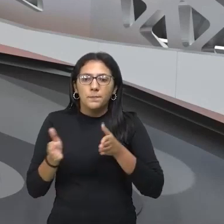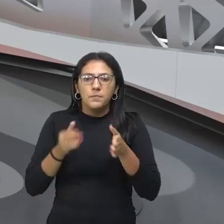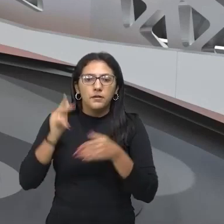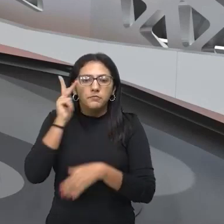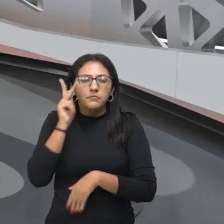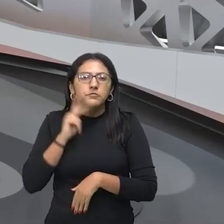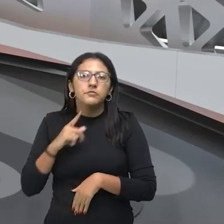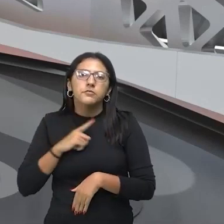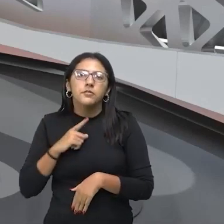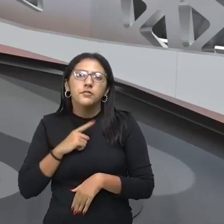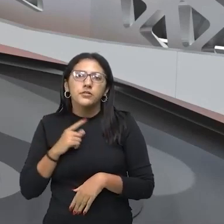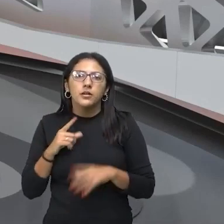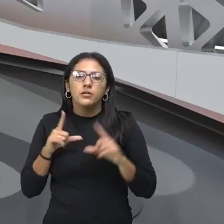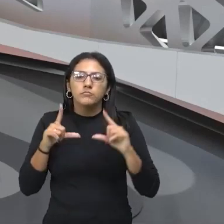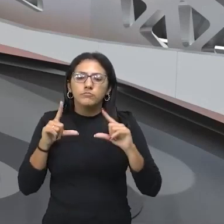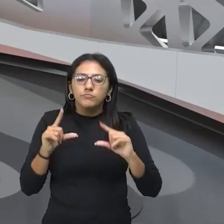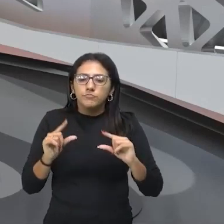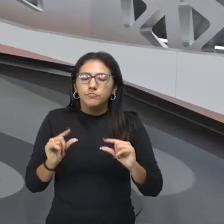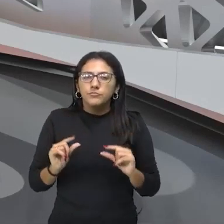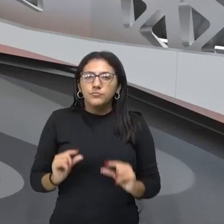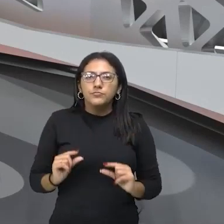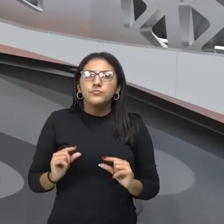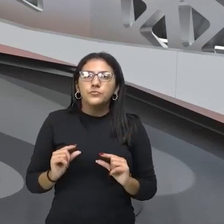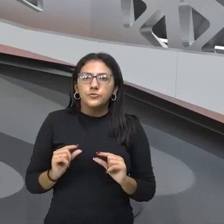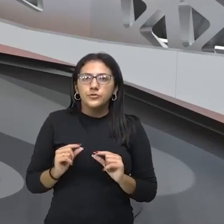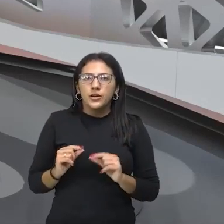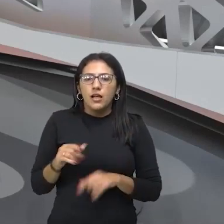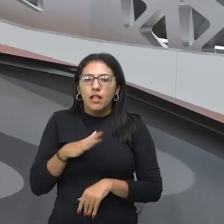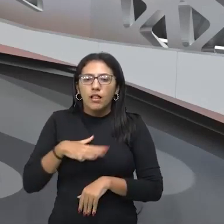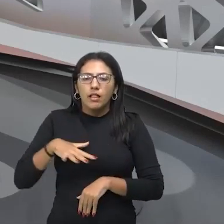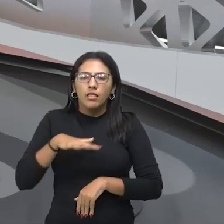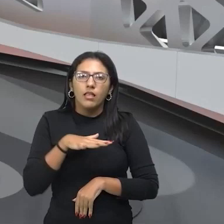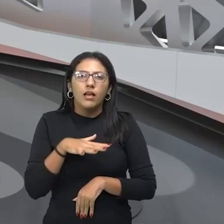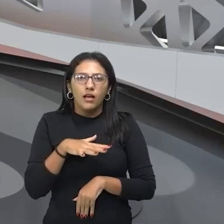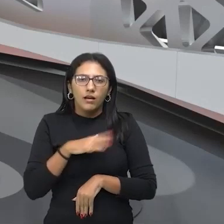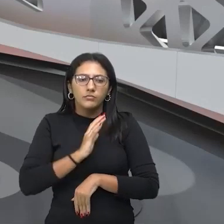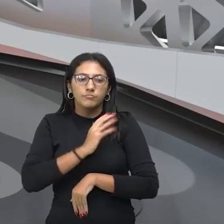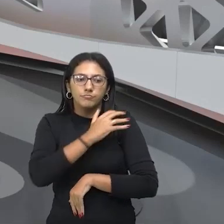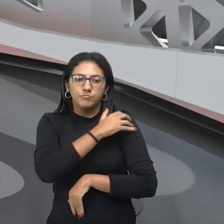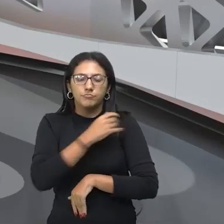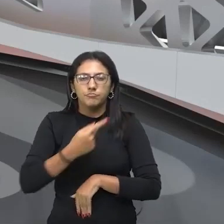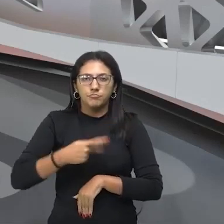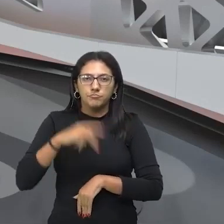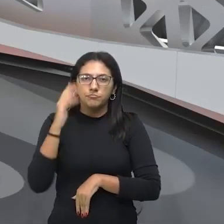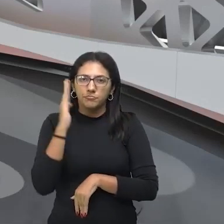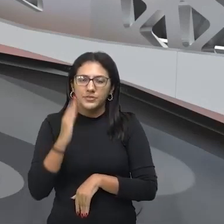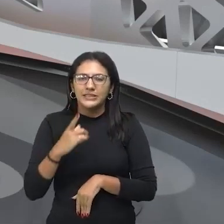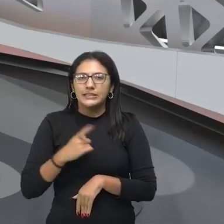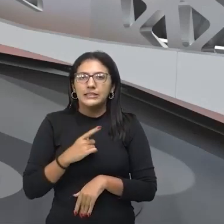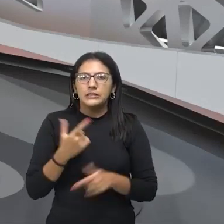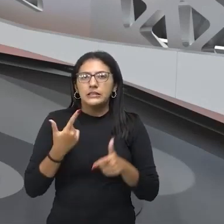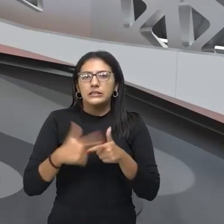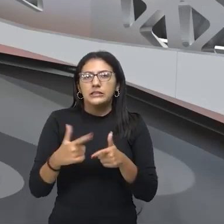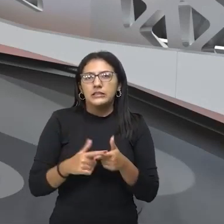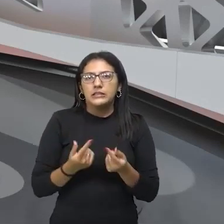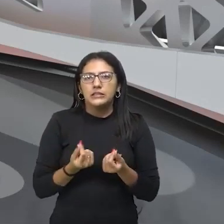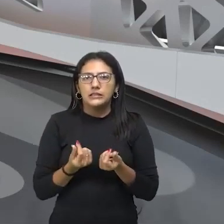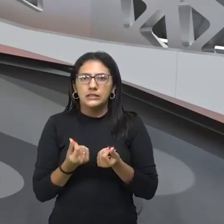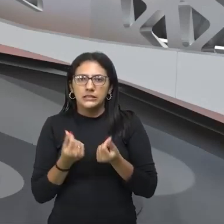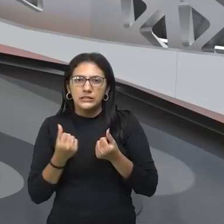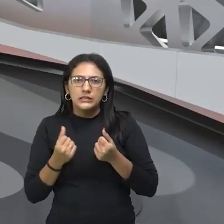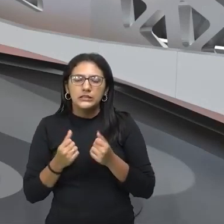momento na história em que acontece o enfraquecimento da área militar no Brasil, A denúncia